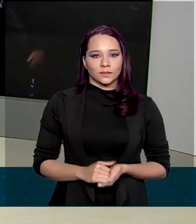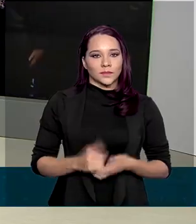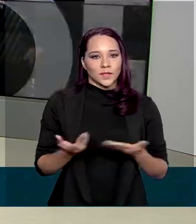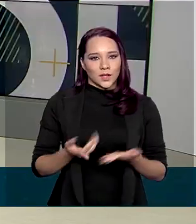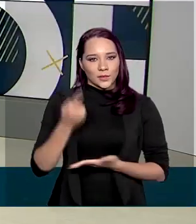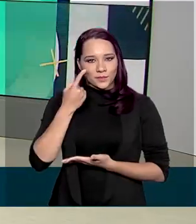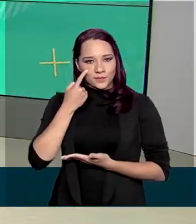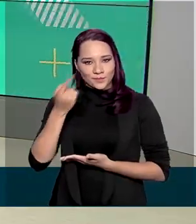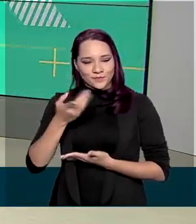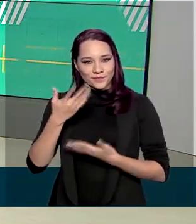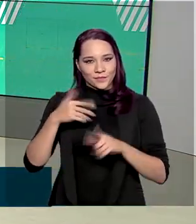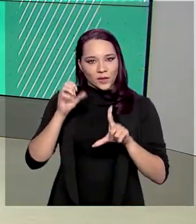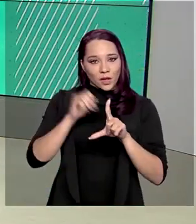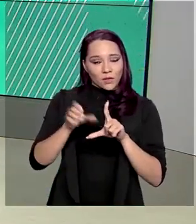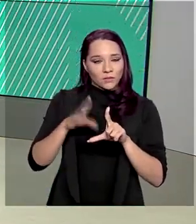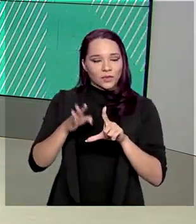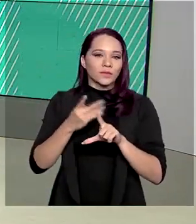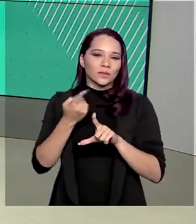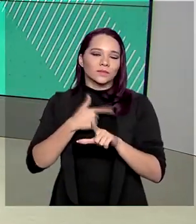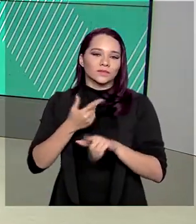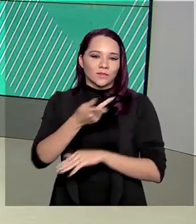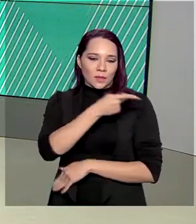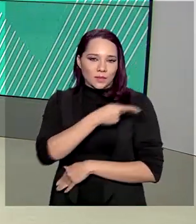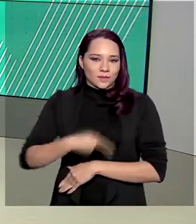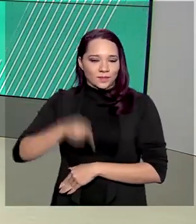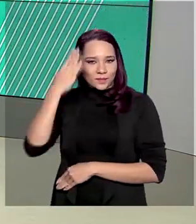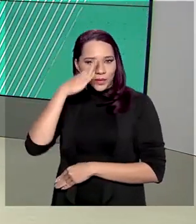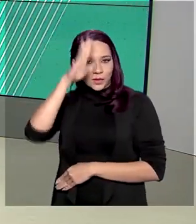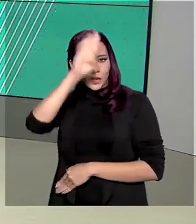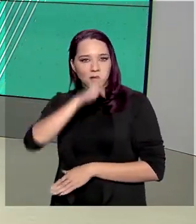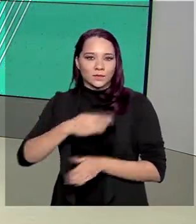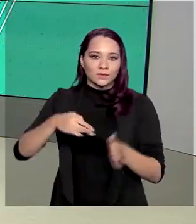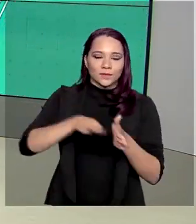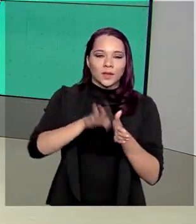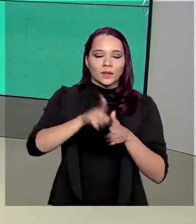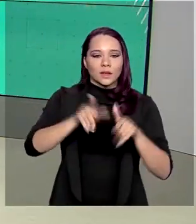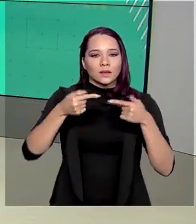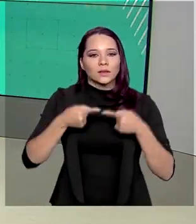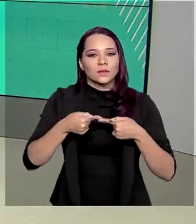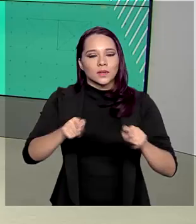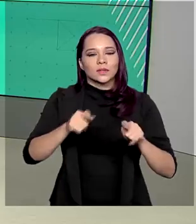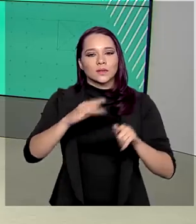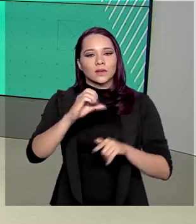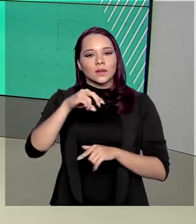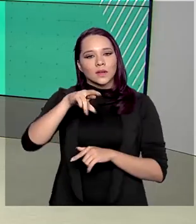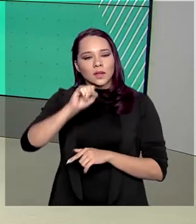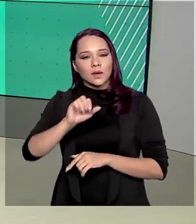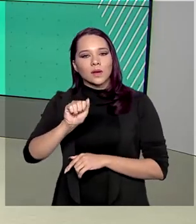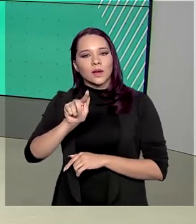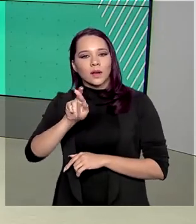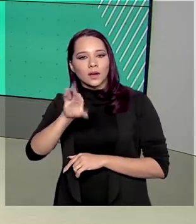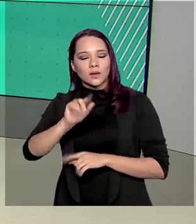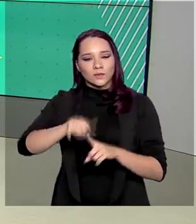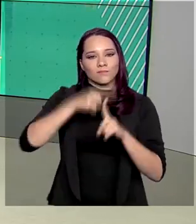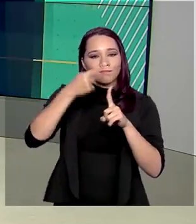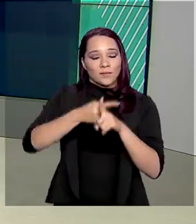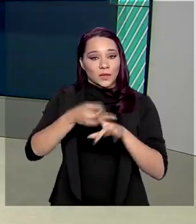Você acompanhou ao vivo a participação do presidente Jair Bolsonaro na inauguração do canal AgroMais.